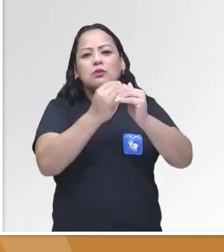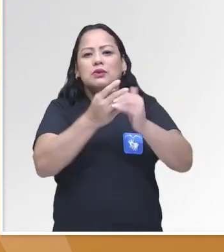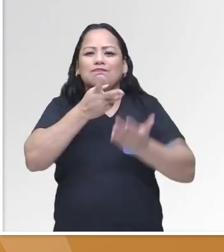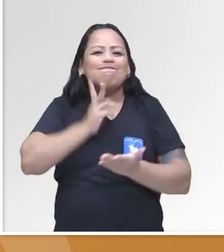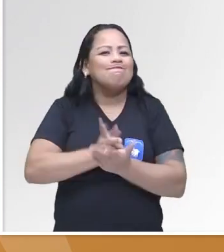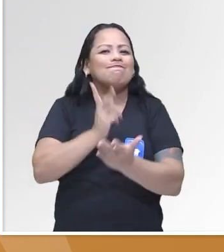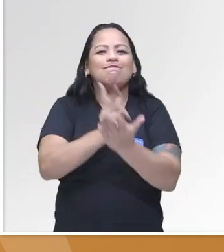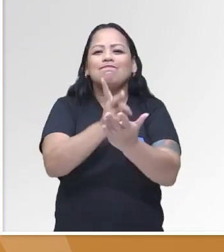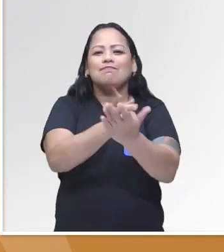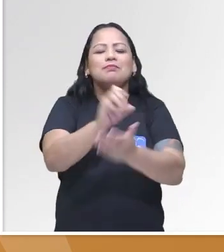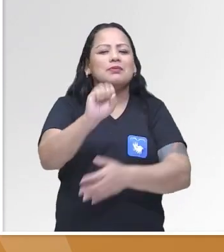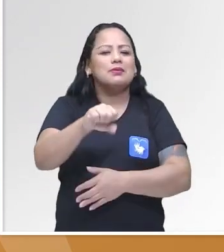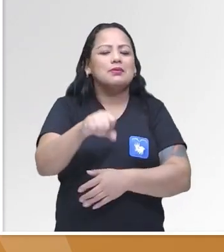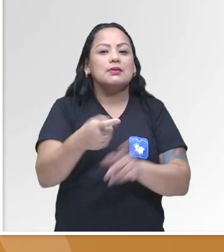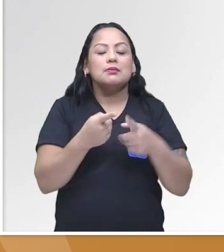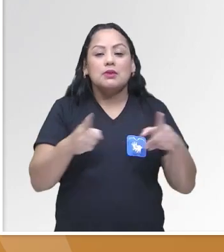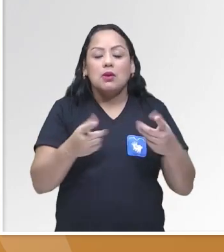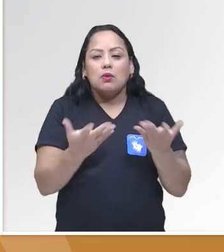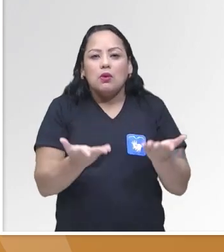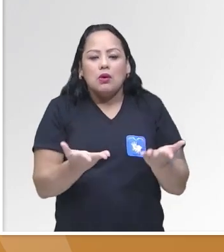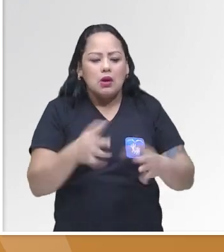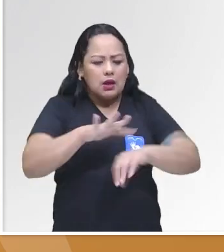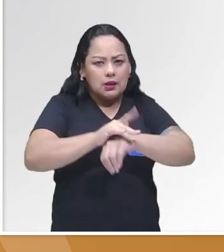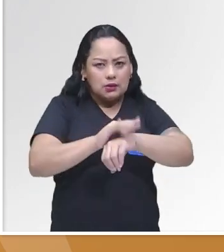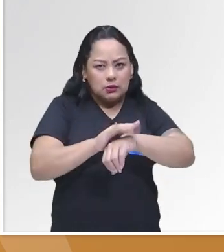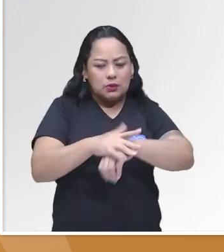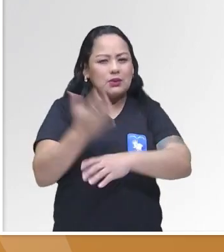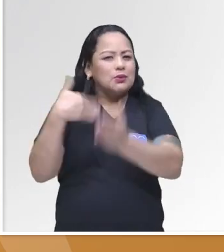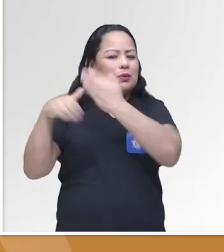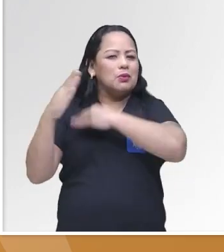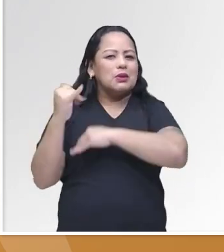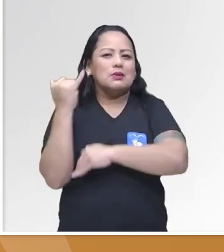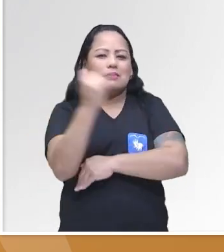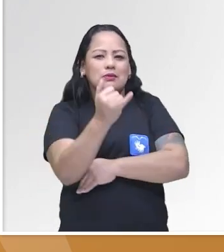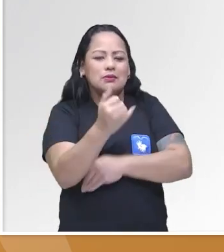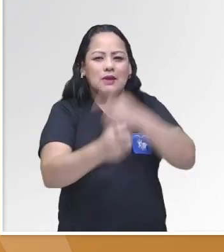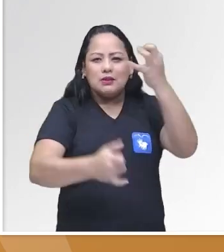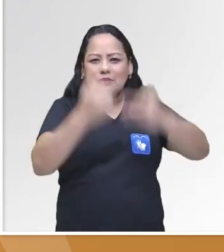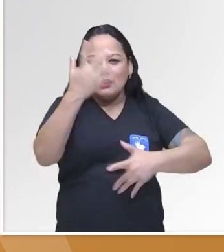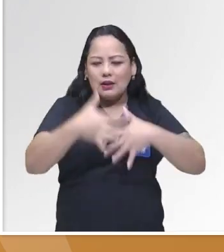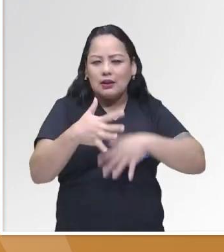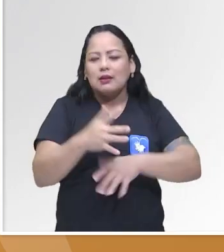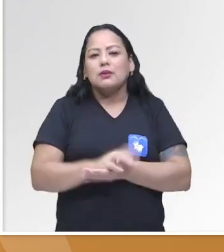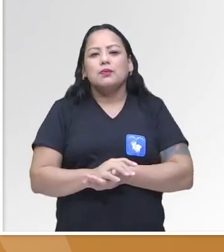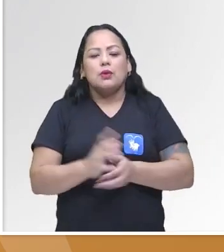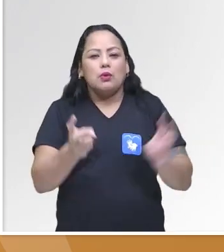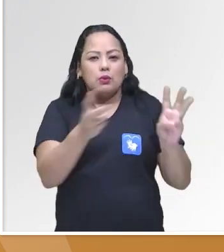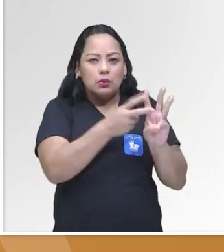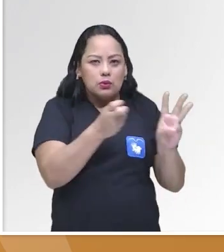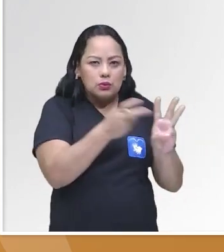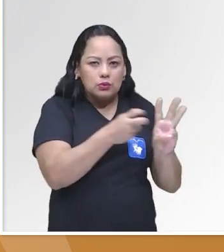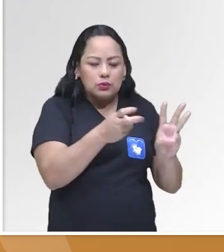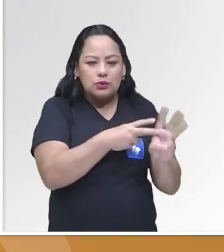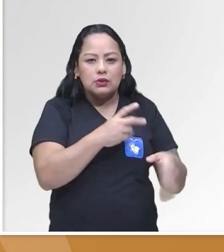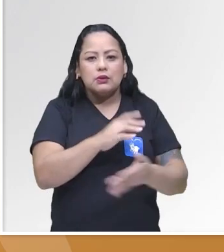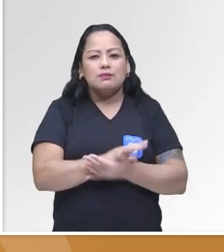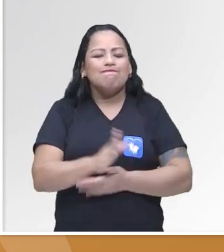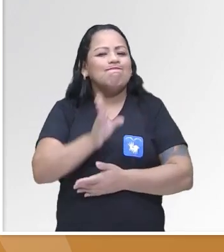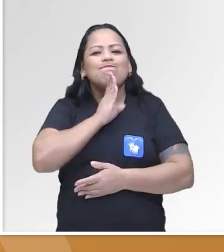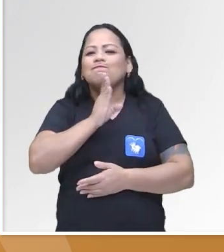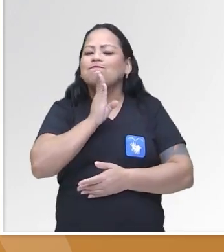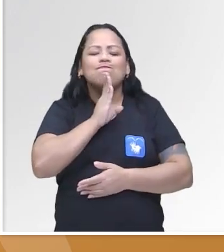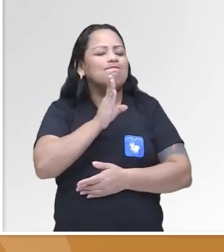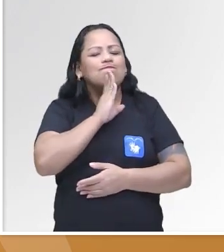constante. Então, as doenças, como o professor Josino disse na última aula, os índios, eles não conheciam